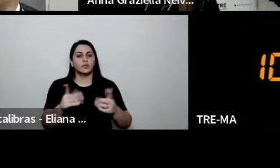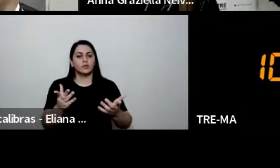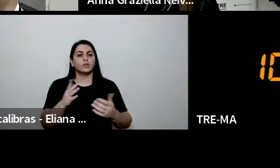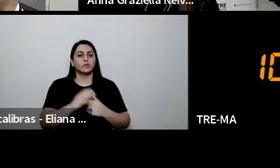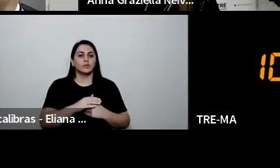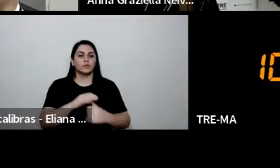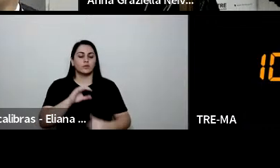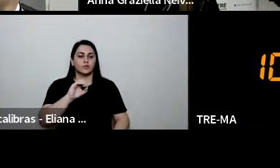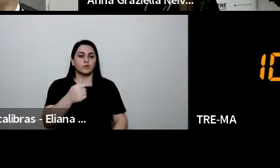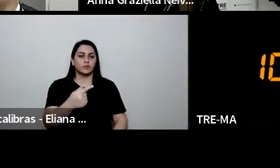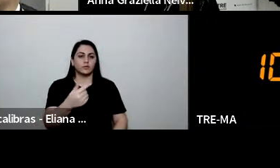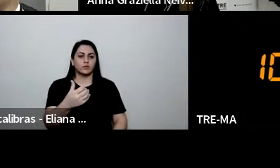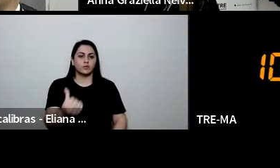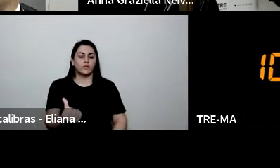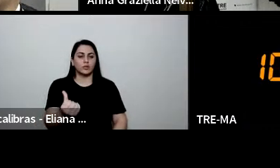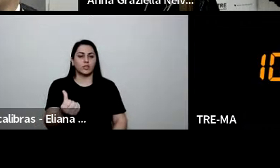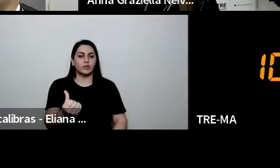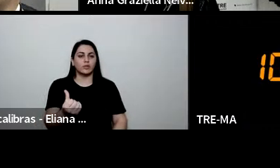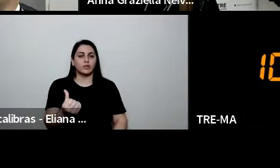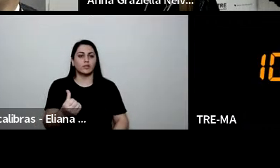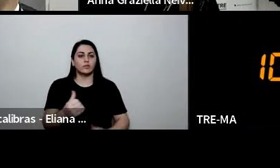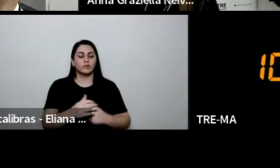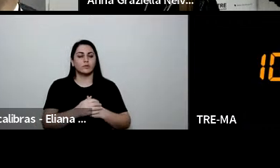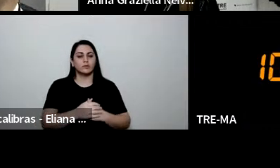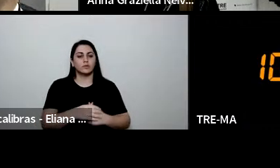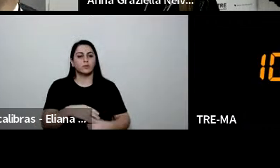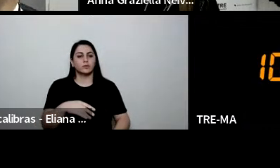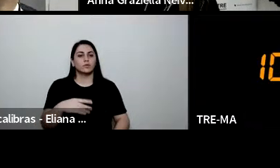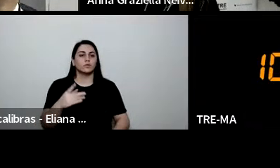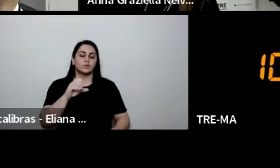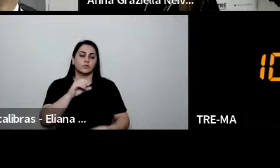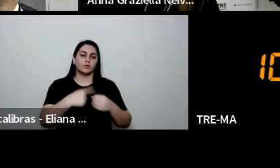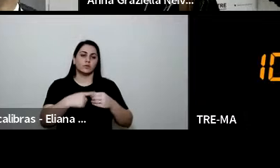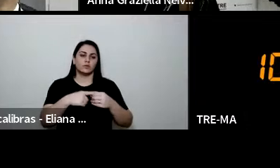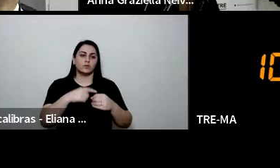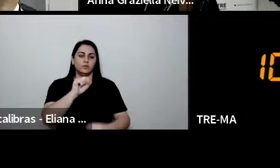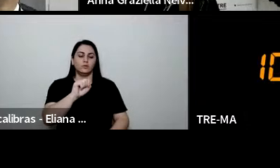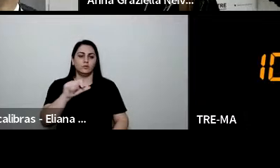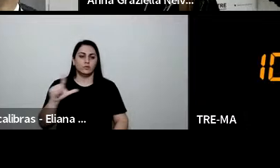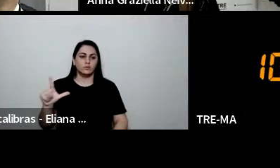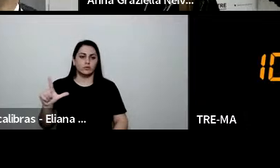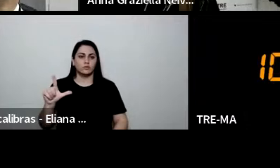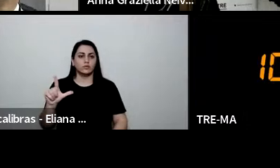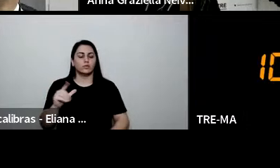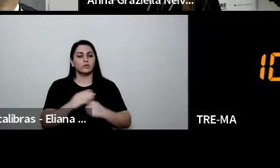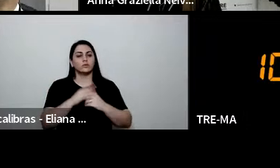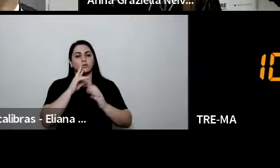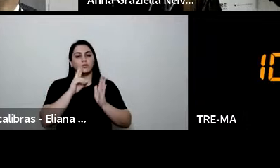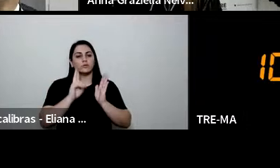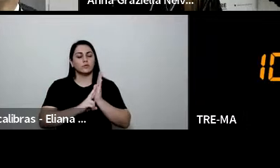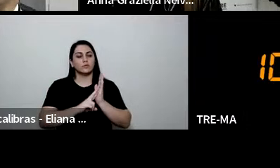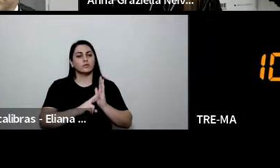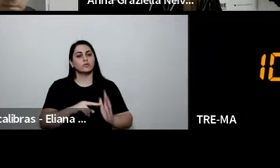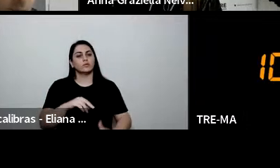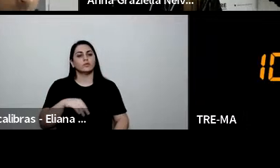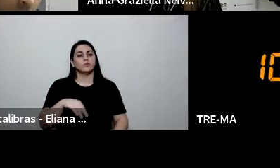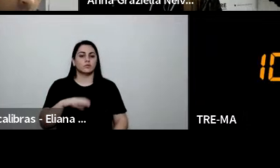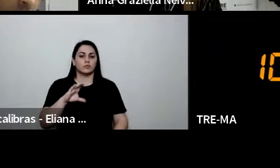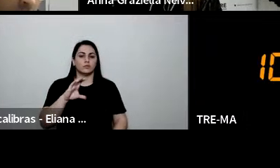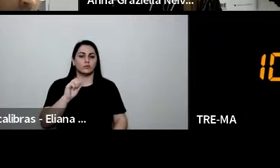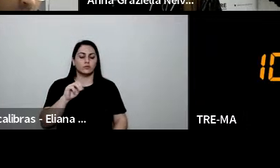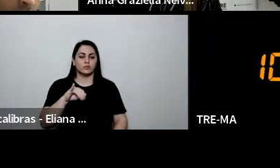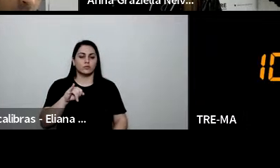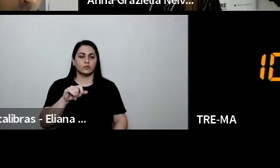76 55 122 procedência São Luís número relator a Camila Rose Everson ferro